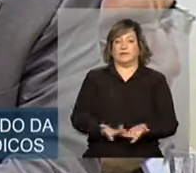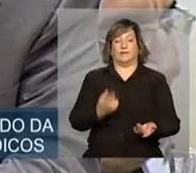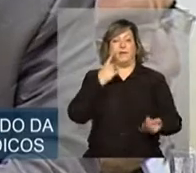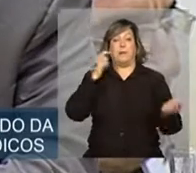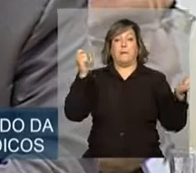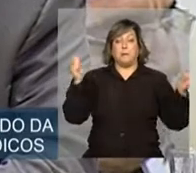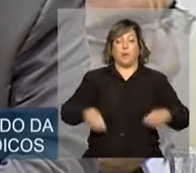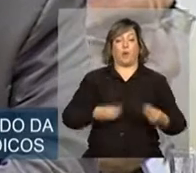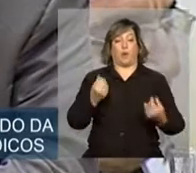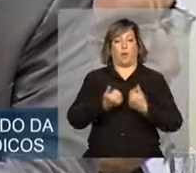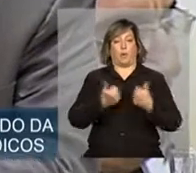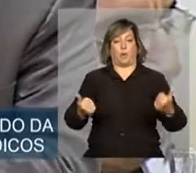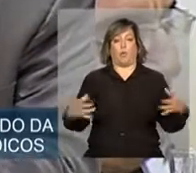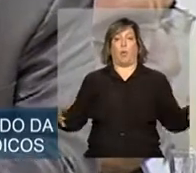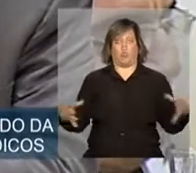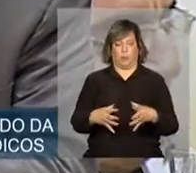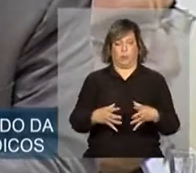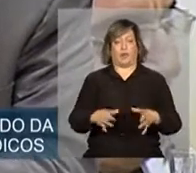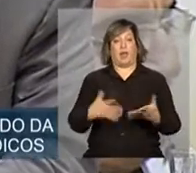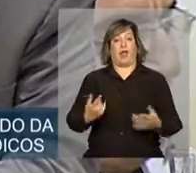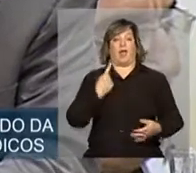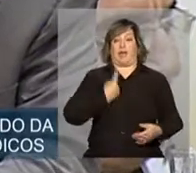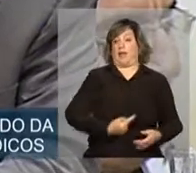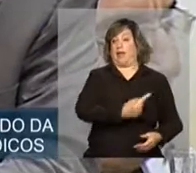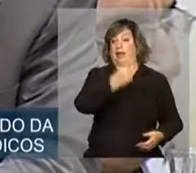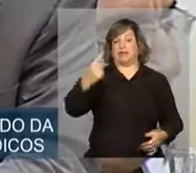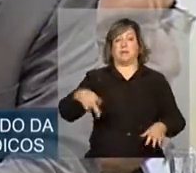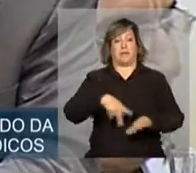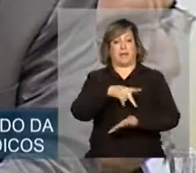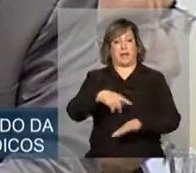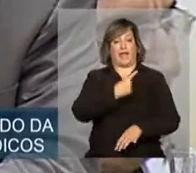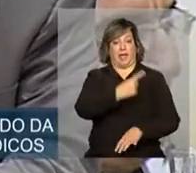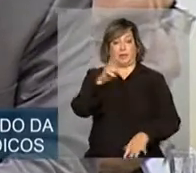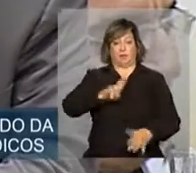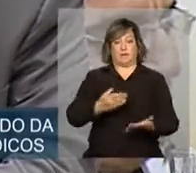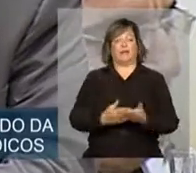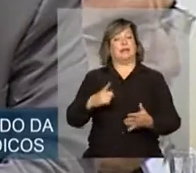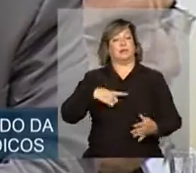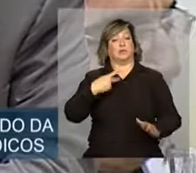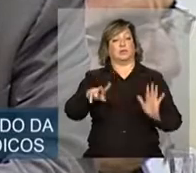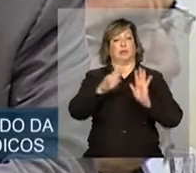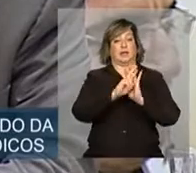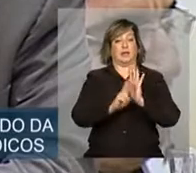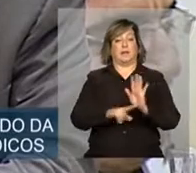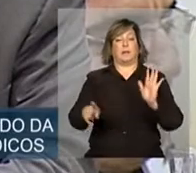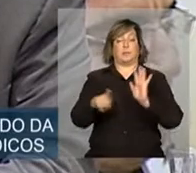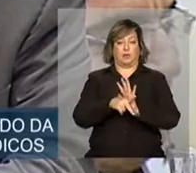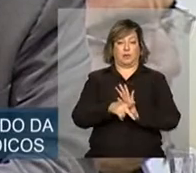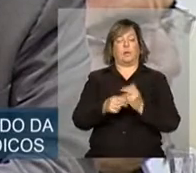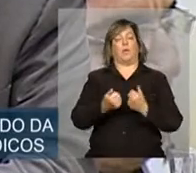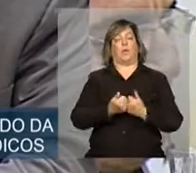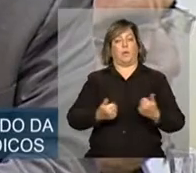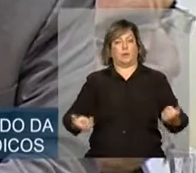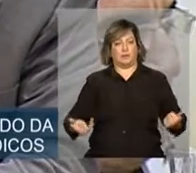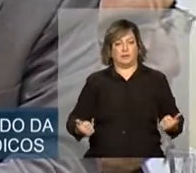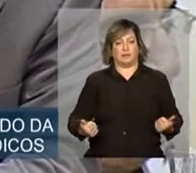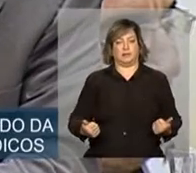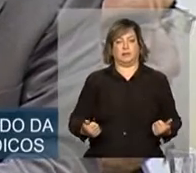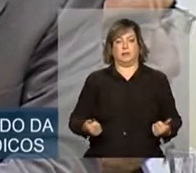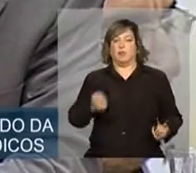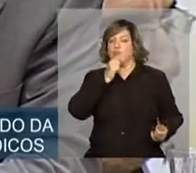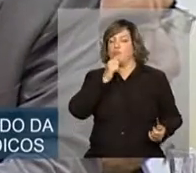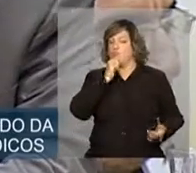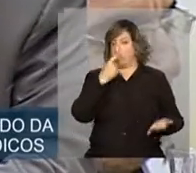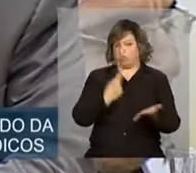possibilidade de cooperação coletiva aí cada país cada universidade tem suas regras próprias de cooperação é não